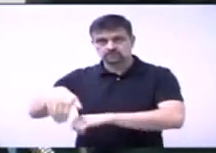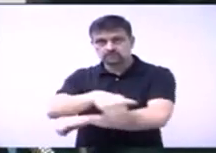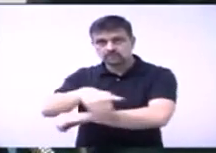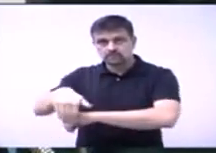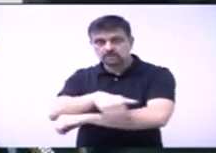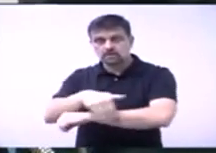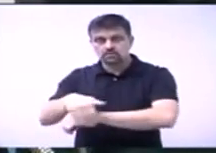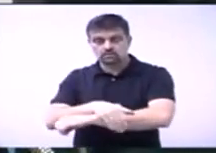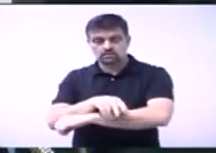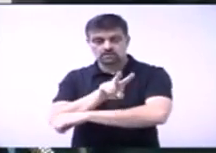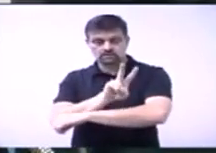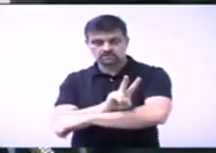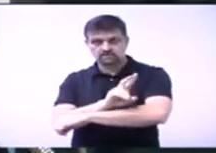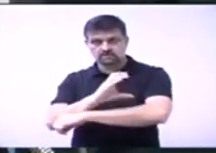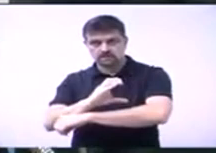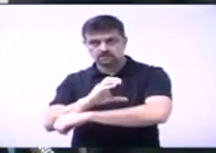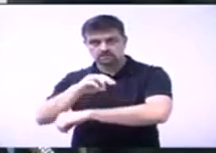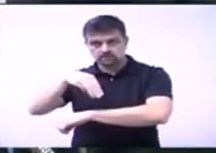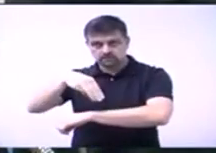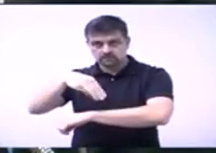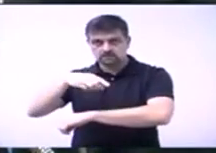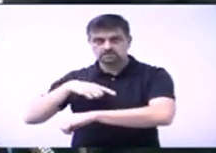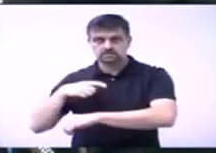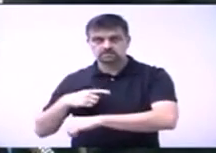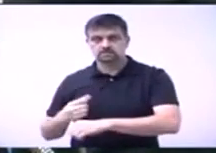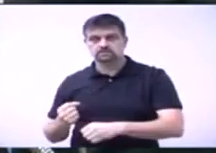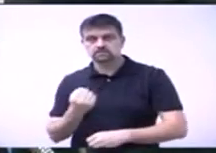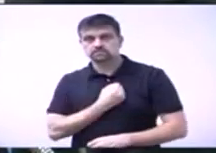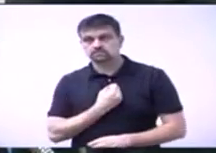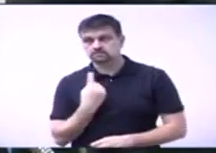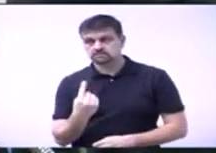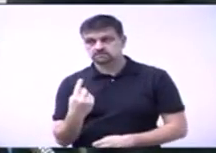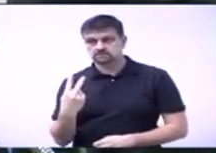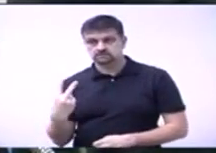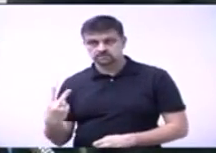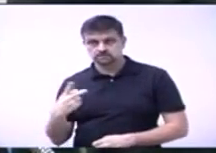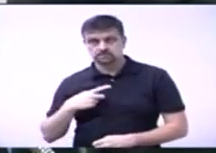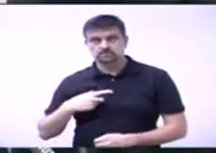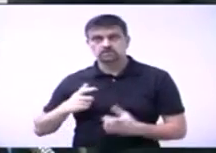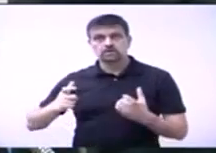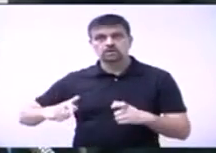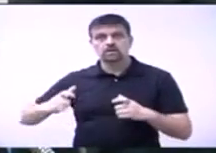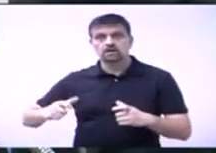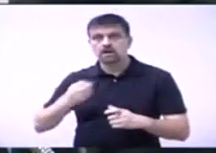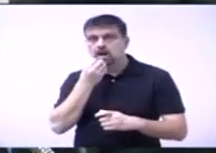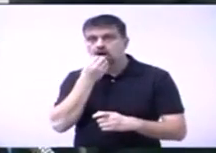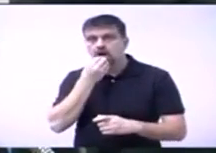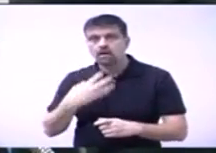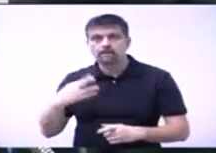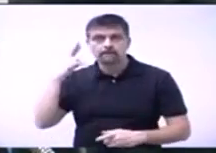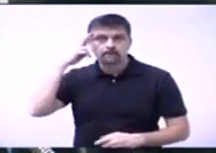Vicente Campos Martins, altura do número 122, ambas, no bairro Bom Retiro.